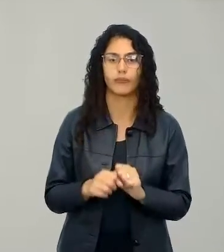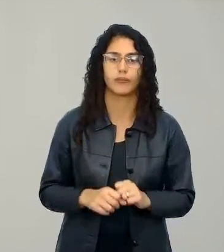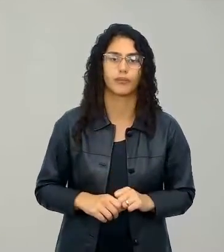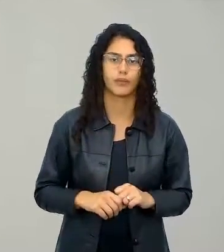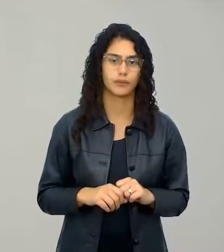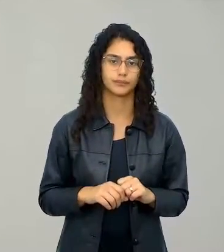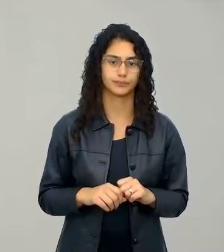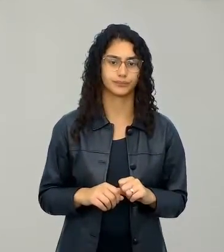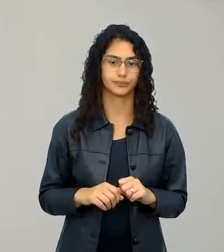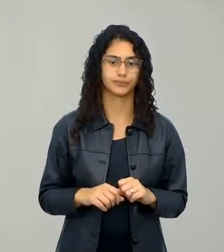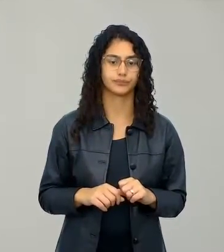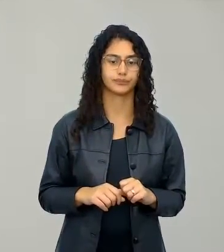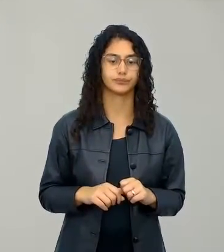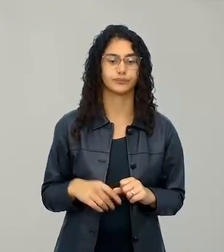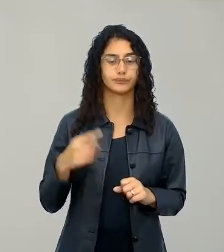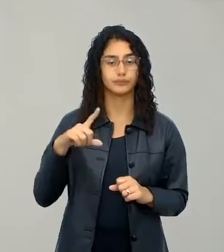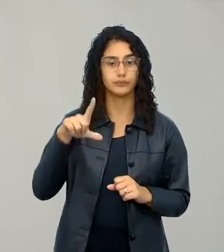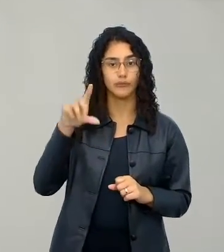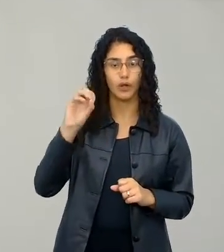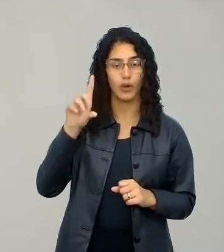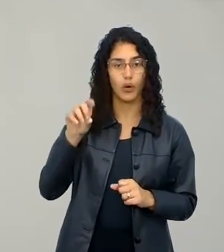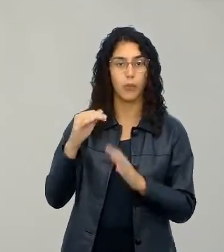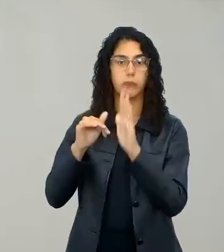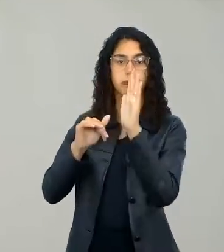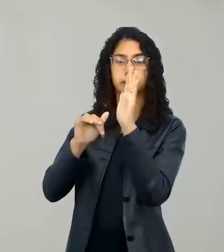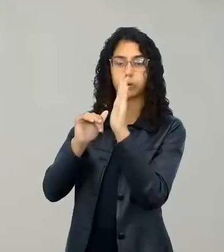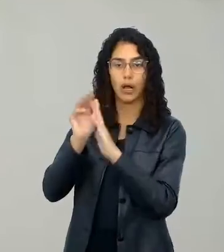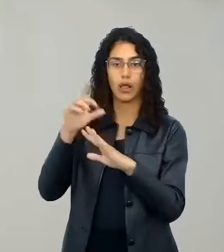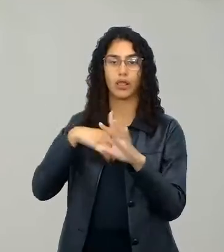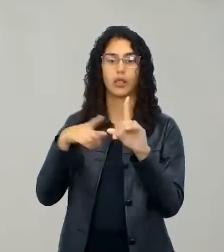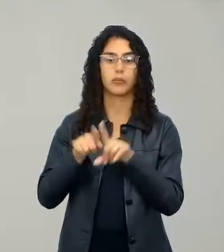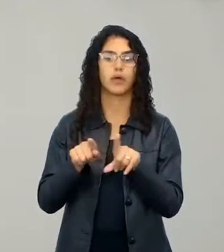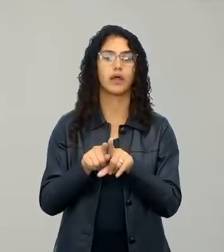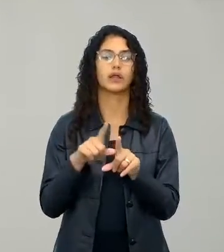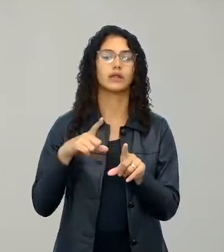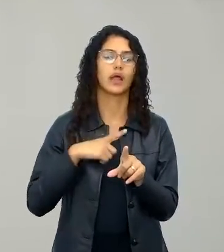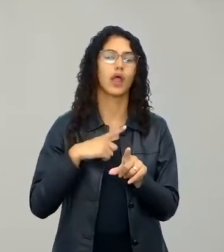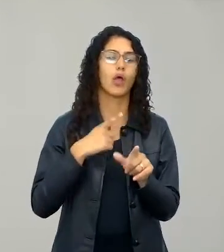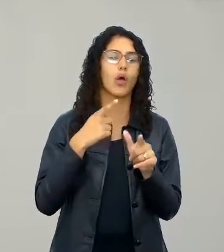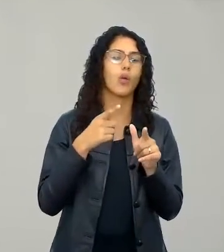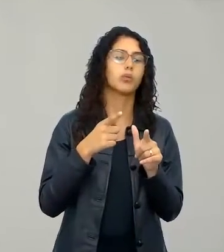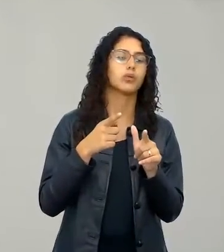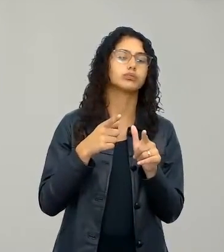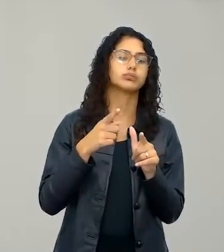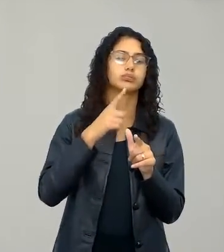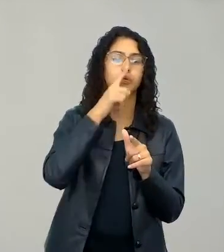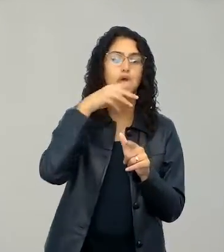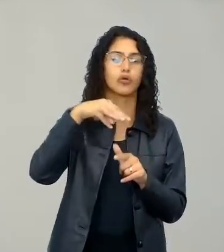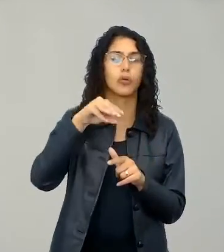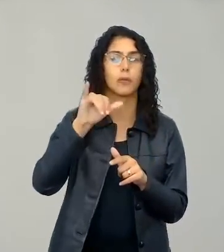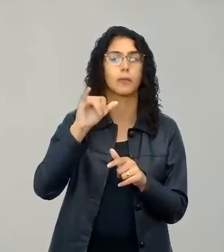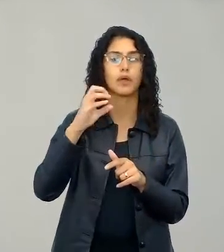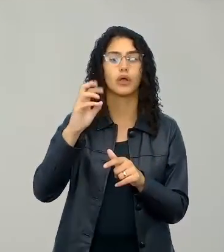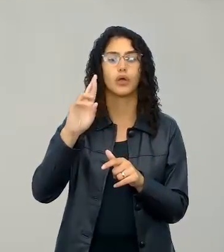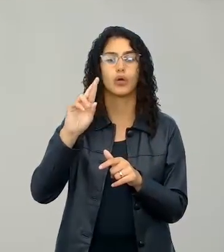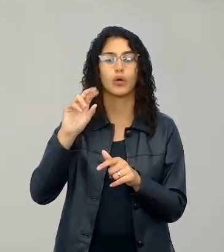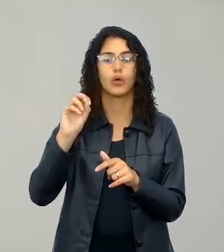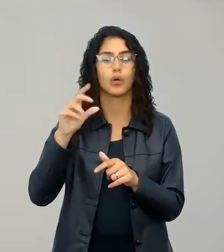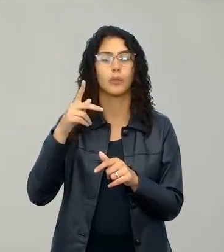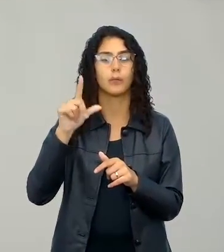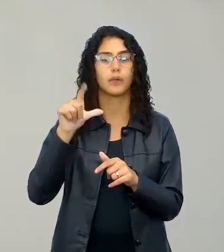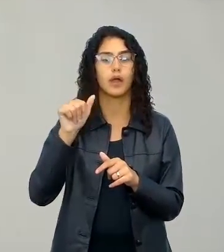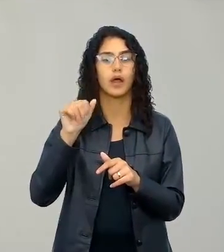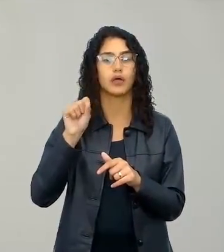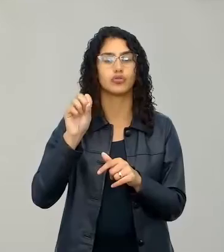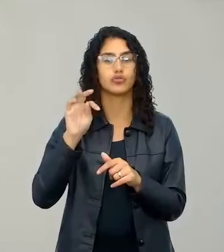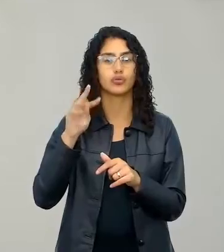coisa. Esse lodo, além de grande matéria orgânica, ele tem uns resíduos ali de microplástico. E a gente tem que tomar cuidado